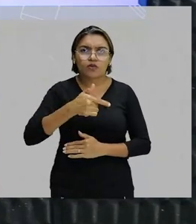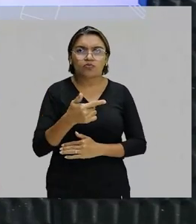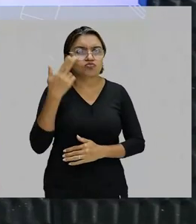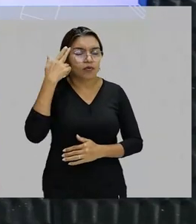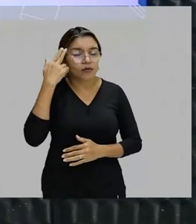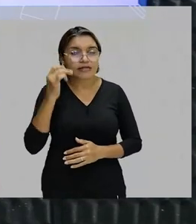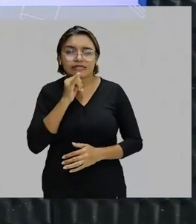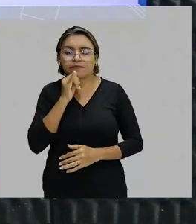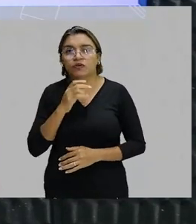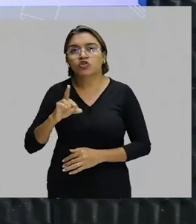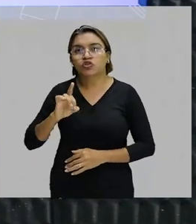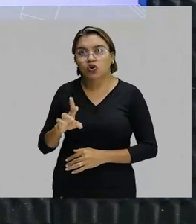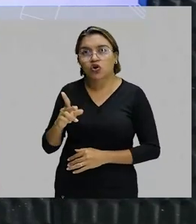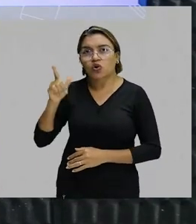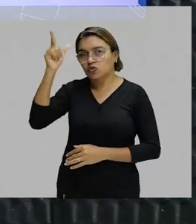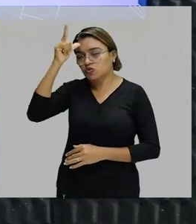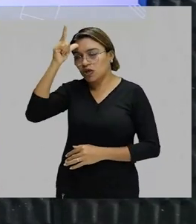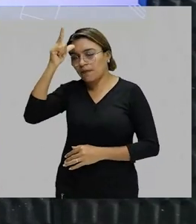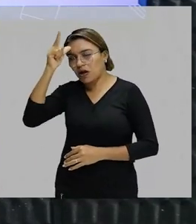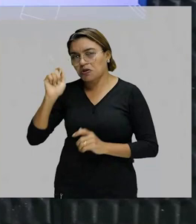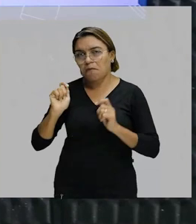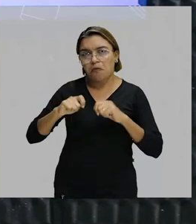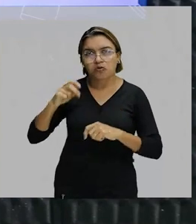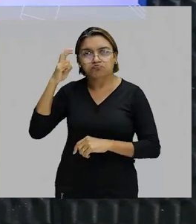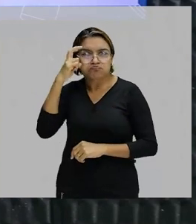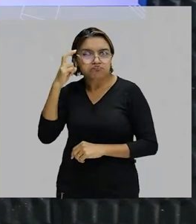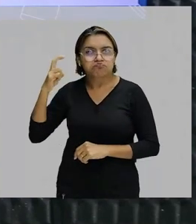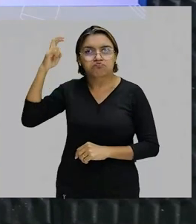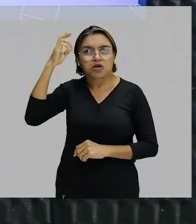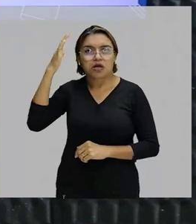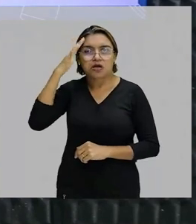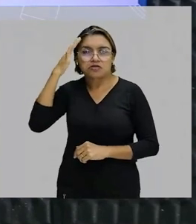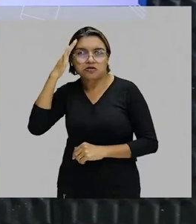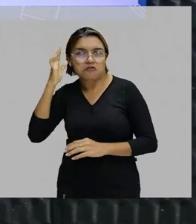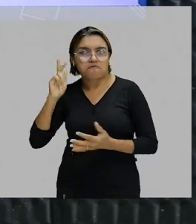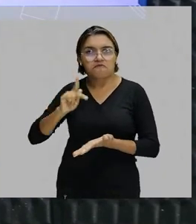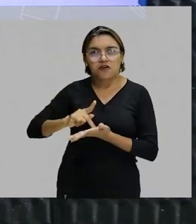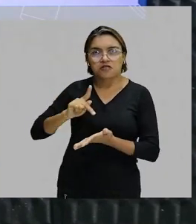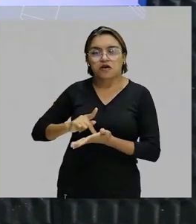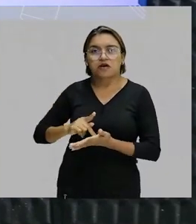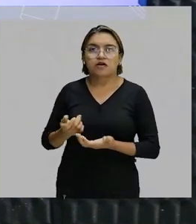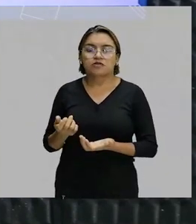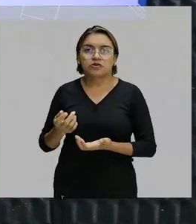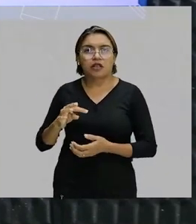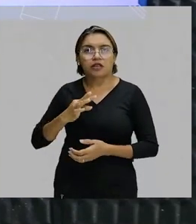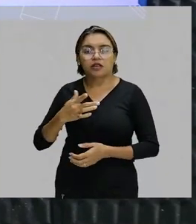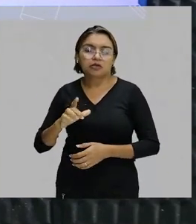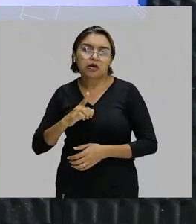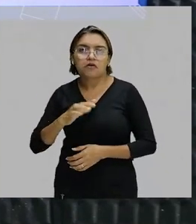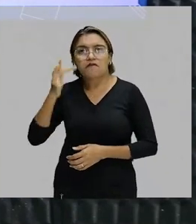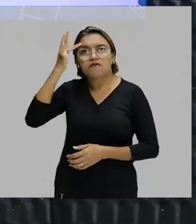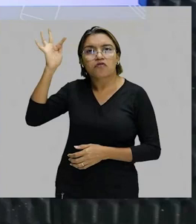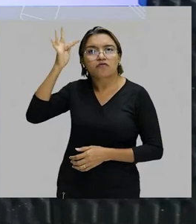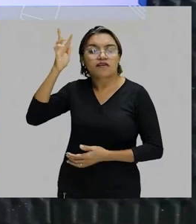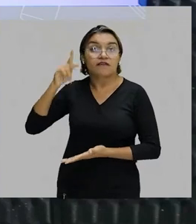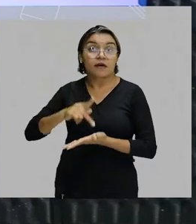somente os alemães conseguem ser super inteligentes conseguem entender a realidade conseguem filosofar de verdade